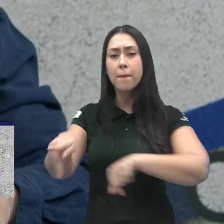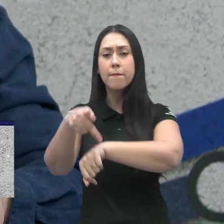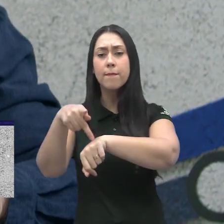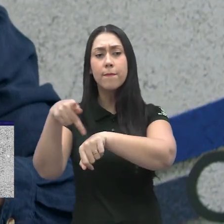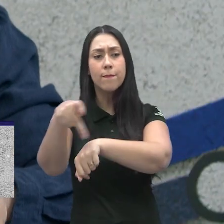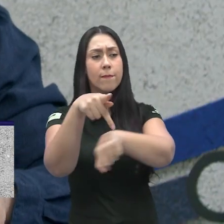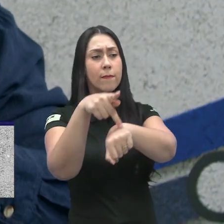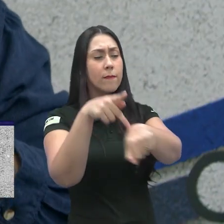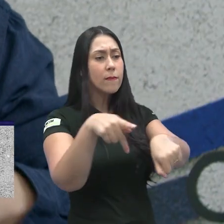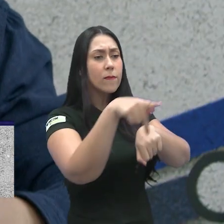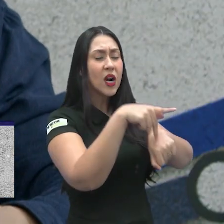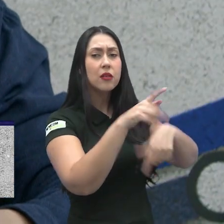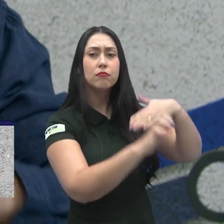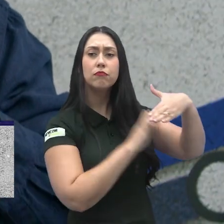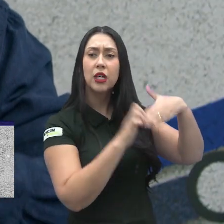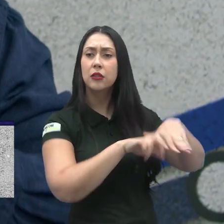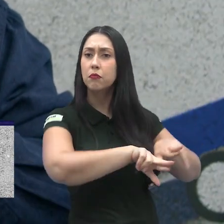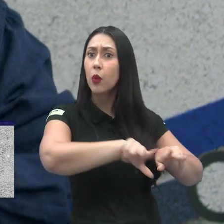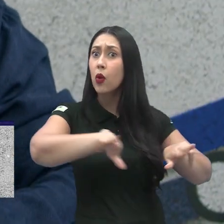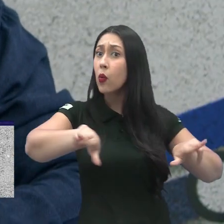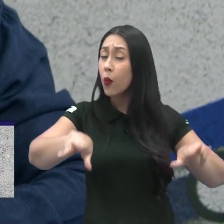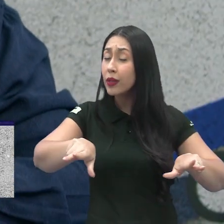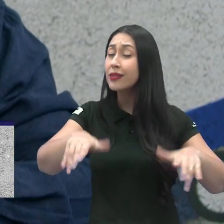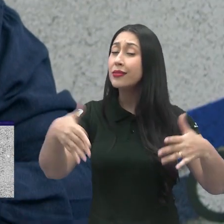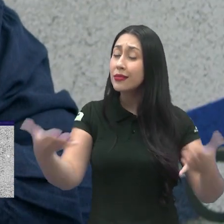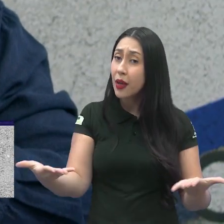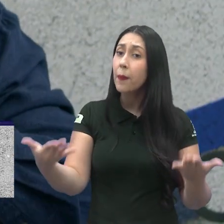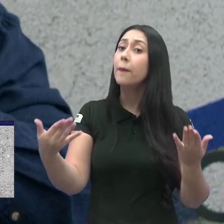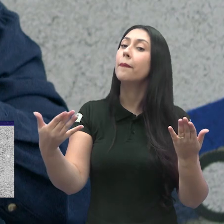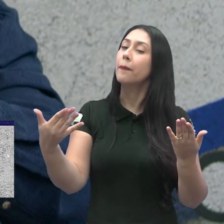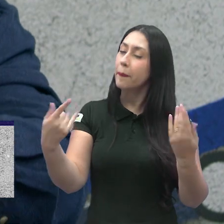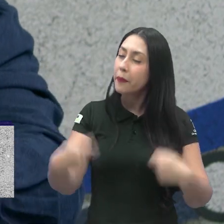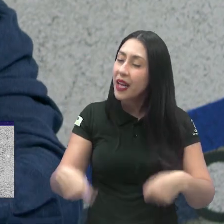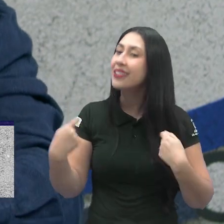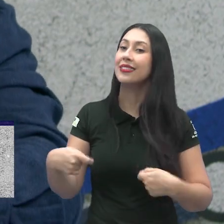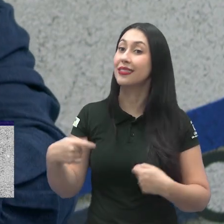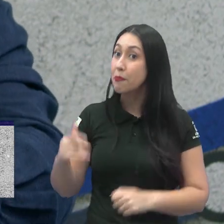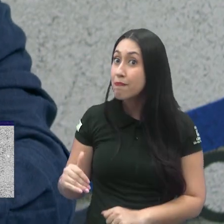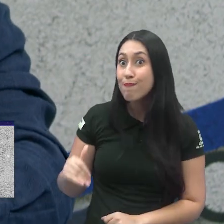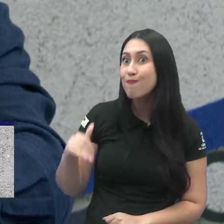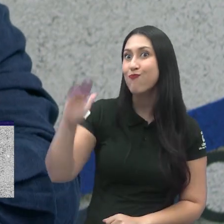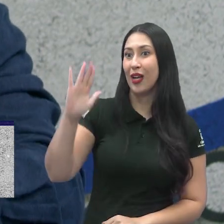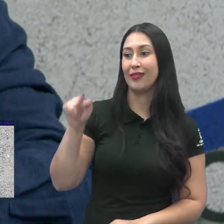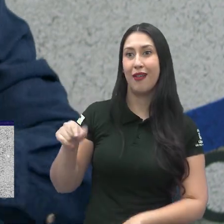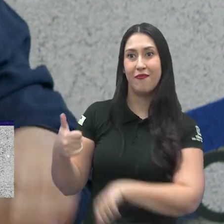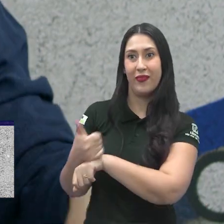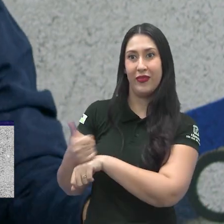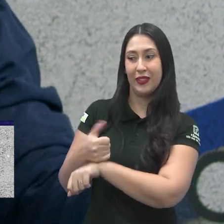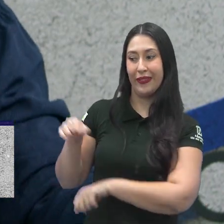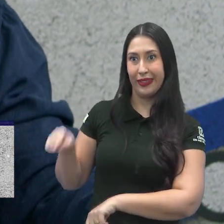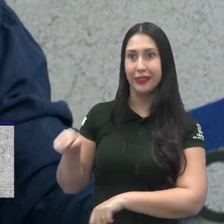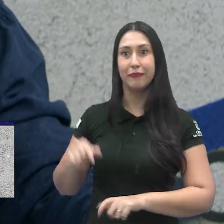outras realidades e outras empresas, de modo que se faz cada vez mais presente e necessário o profissional de